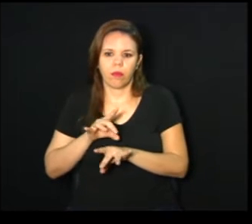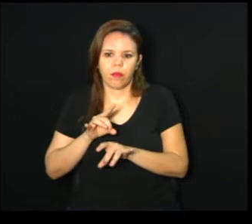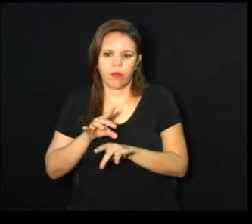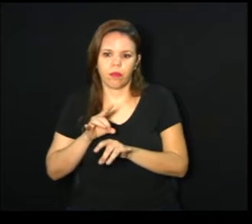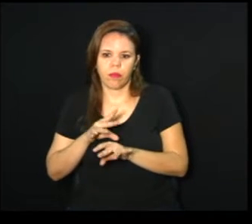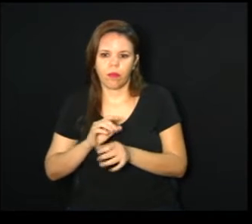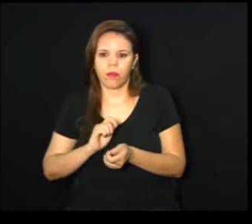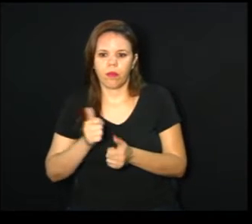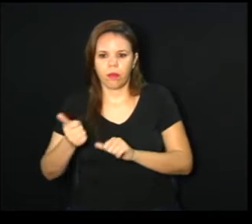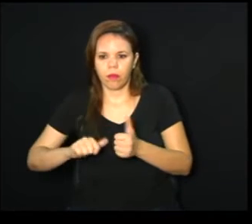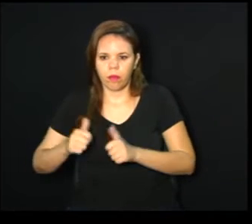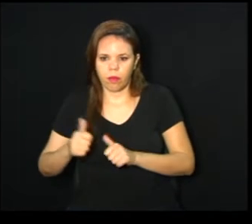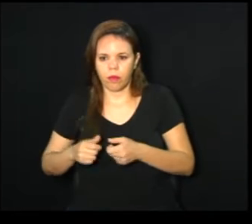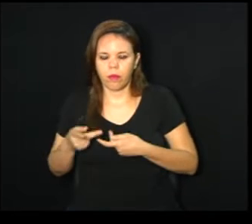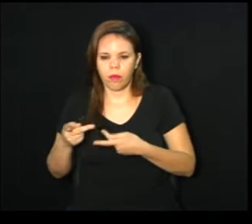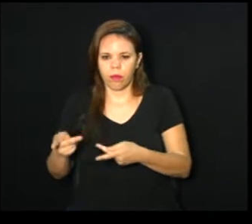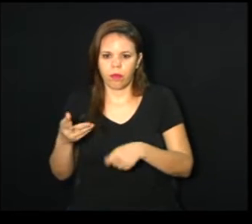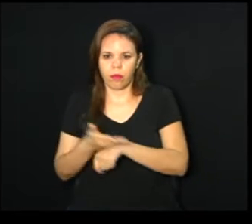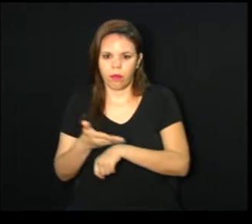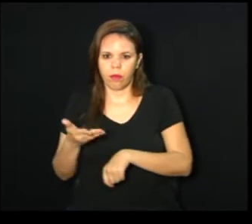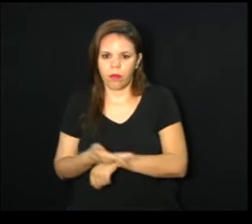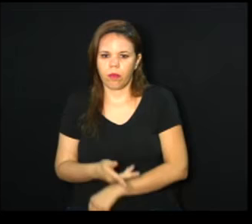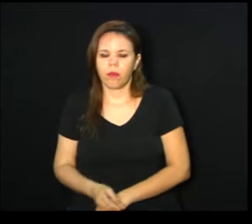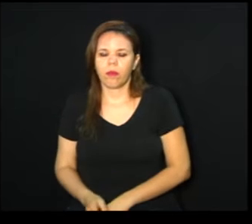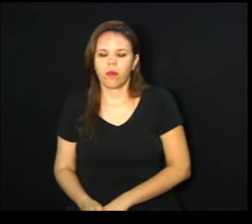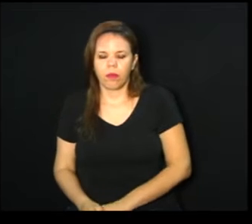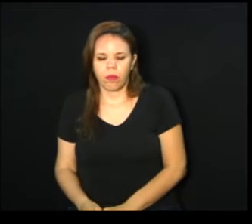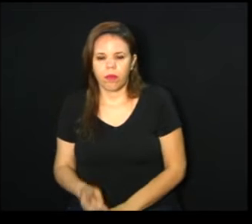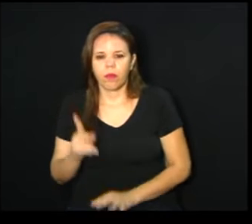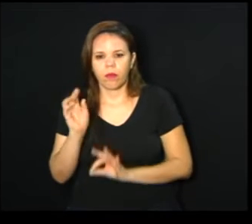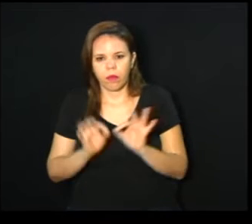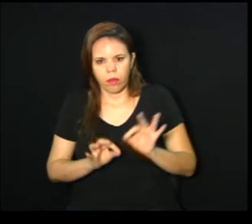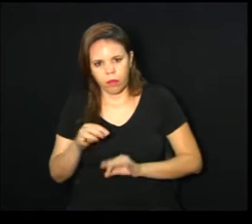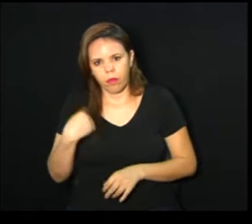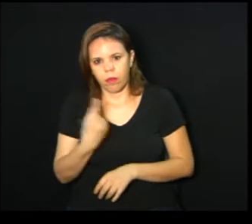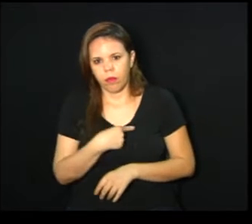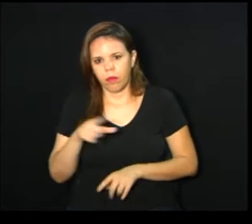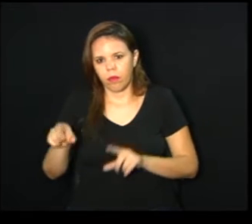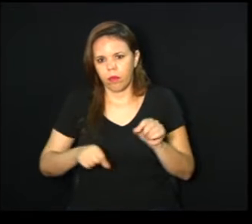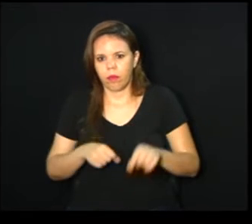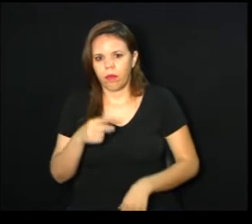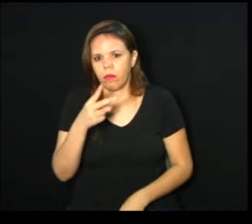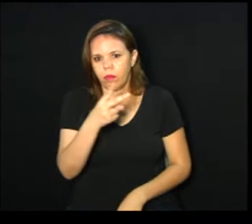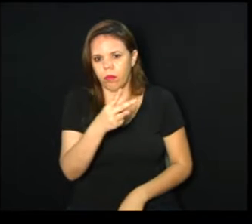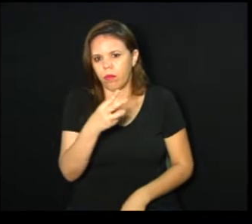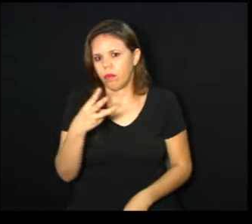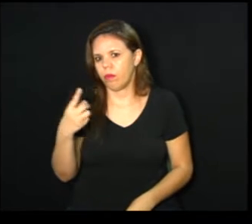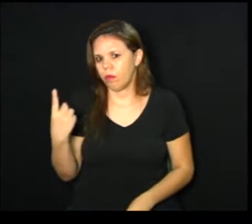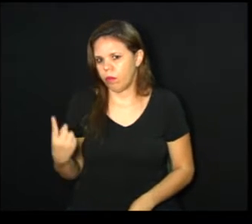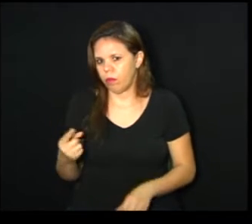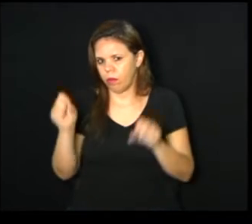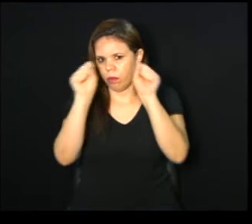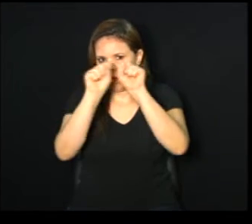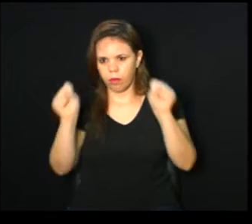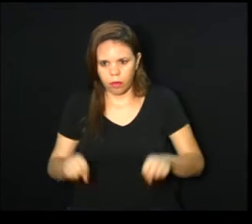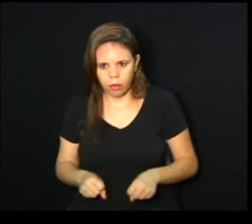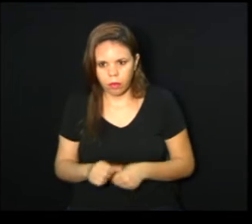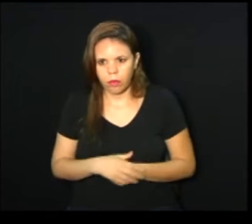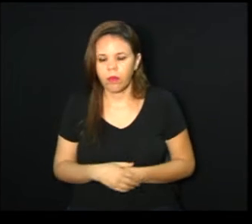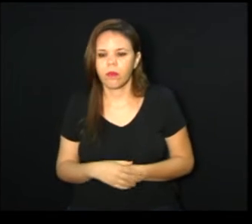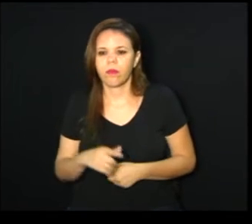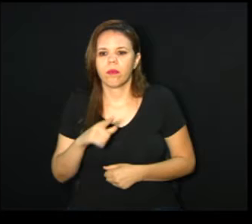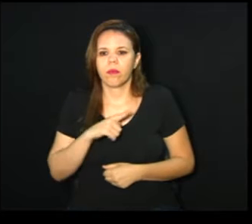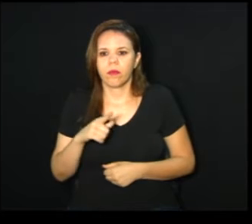avaliado previamente, foram convidados a participar desse projeto, e dentre eles nós selecionamos 231 sistemas. Aí nós